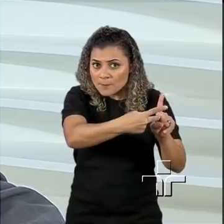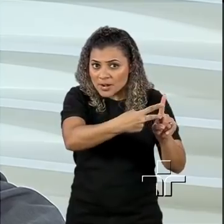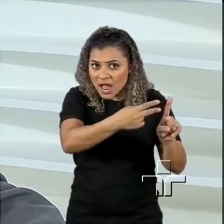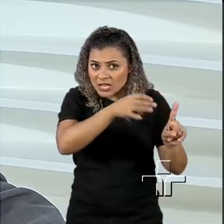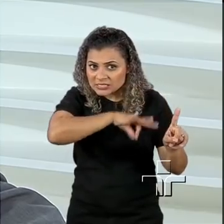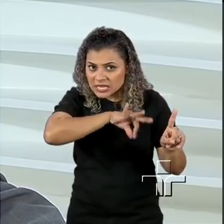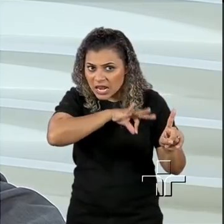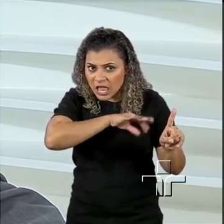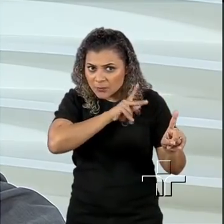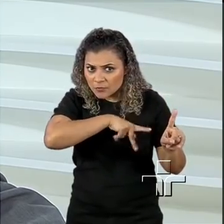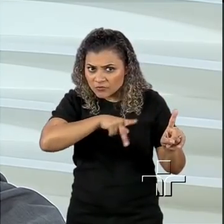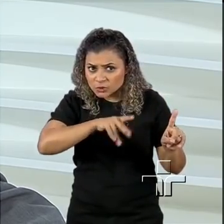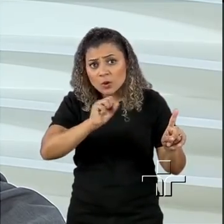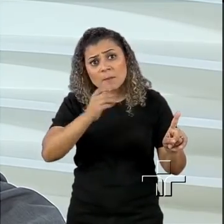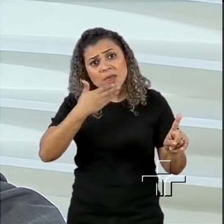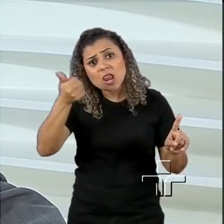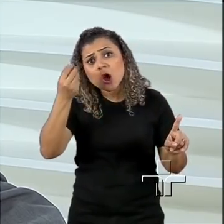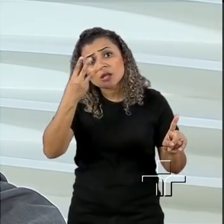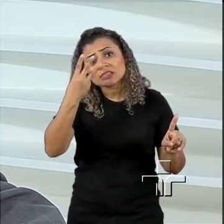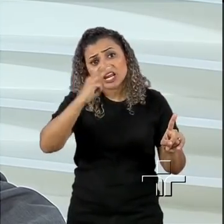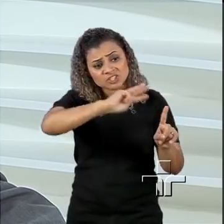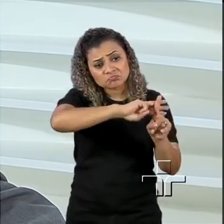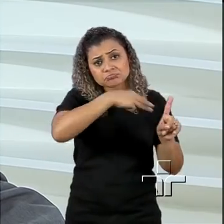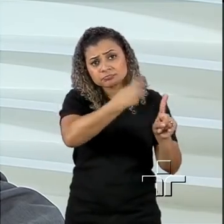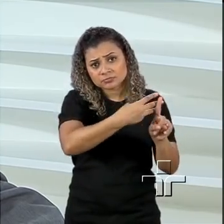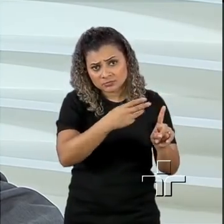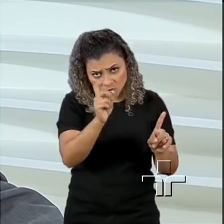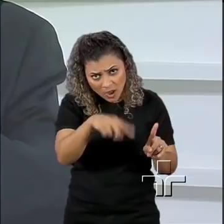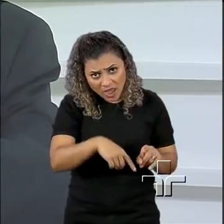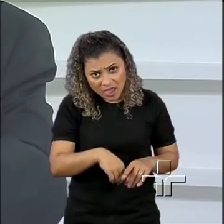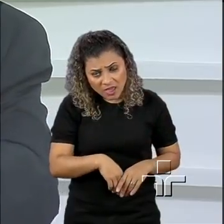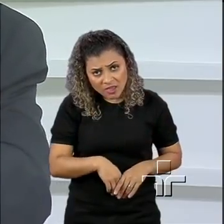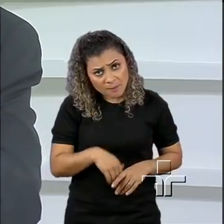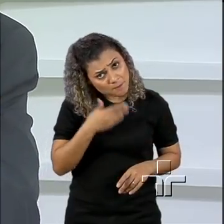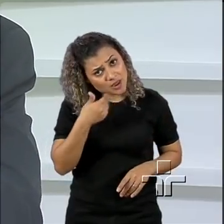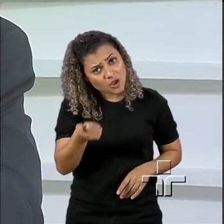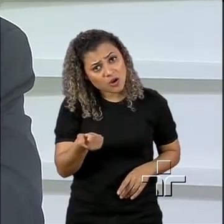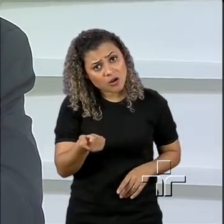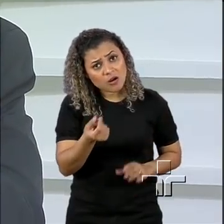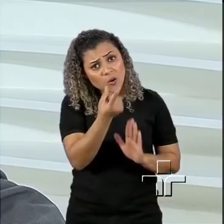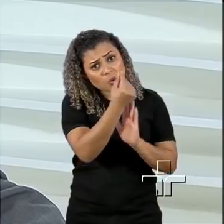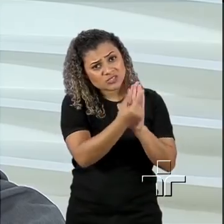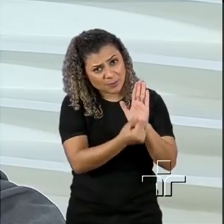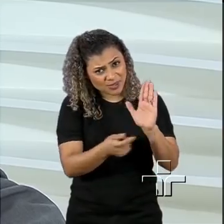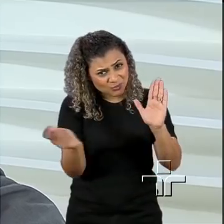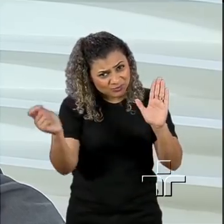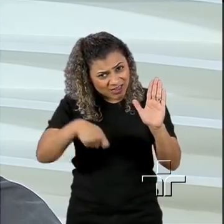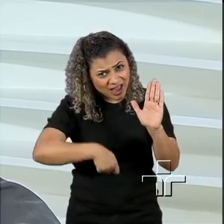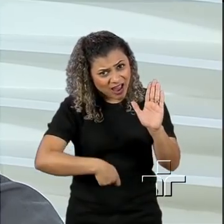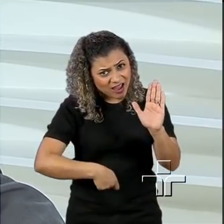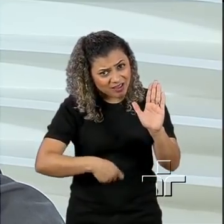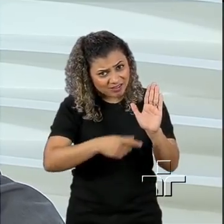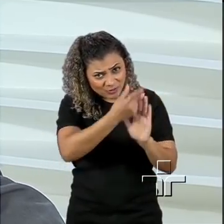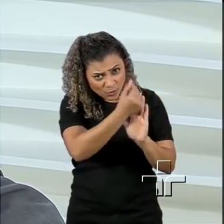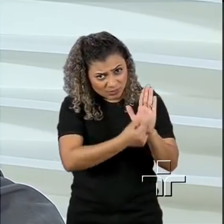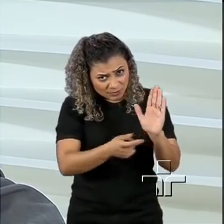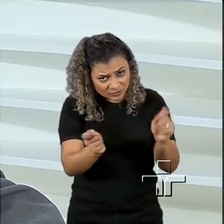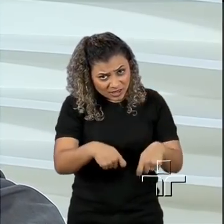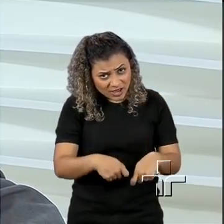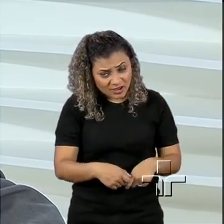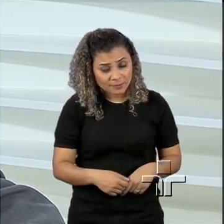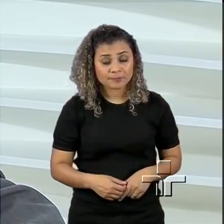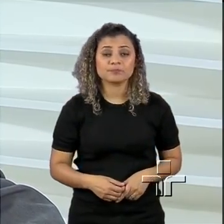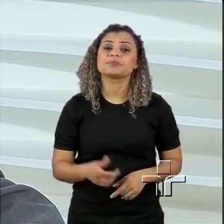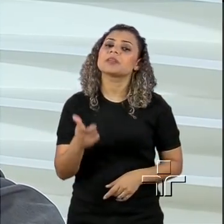triplicar? E como é que o orçamento aguenta esse tipo de aumento? Ô, Rubens Figueiredo, eu falo com a experiência de ter